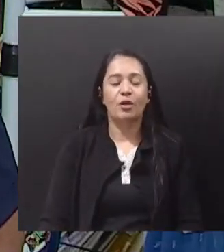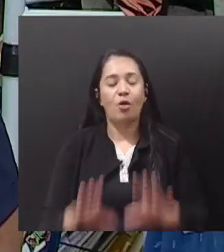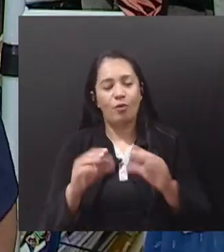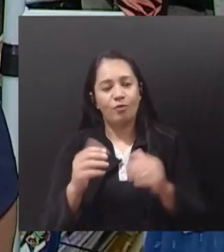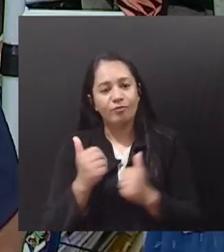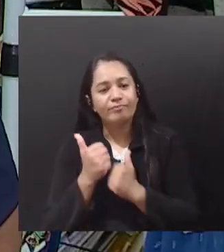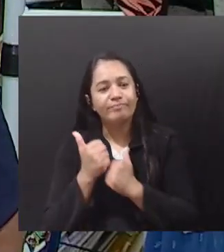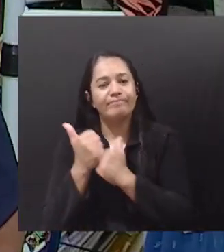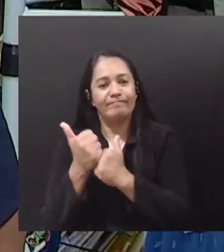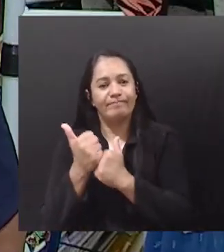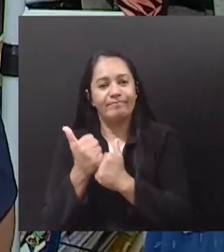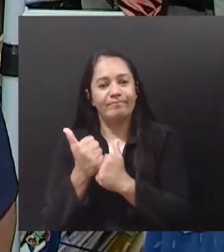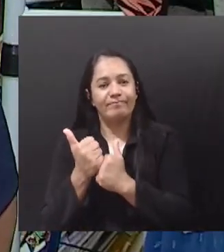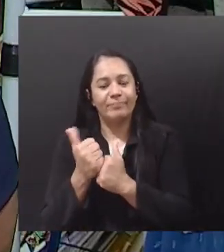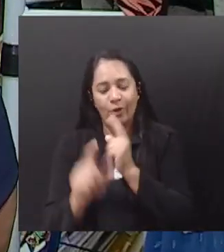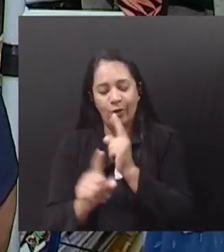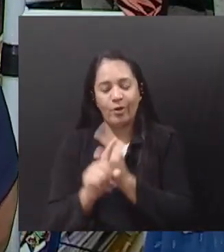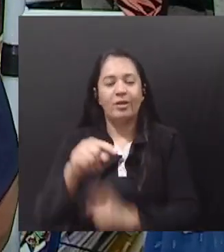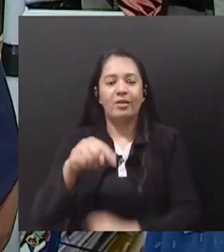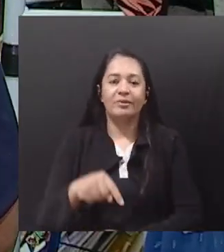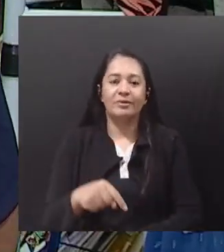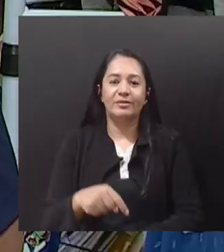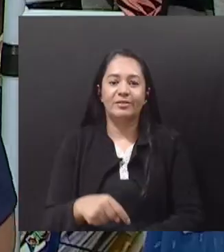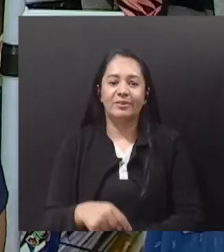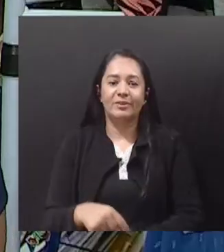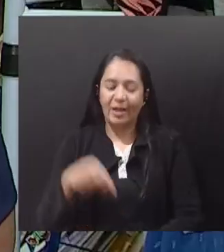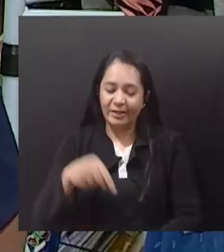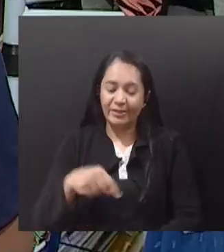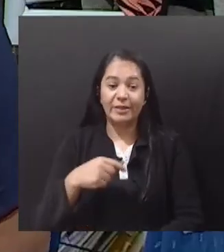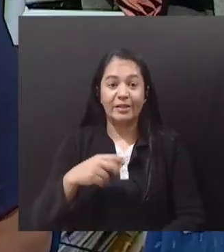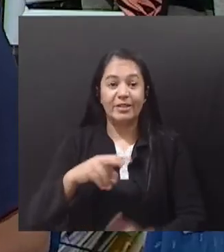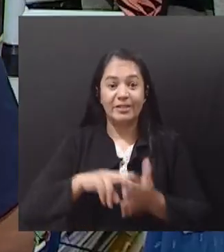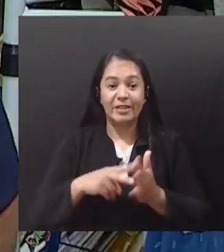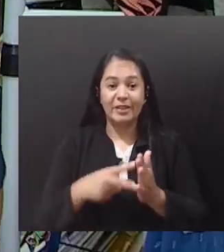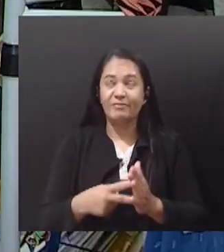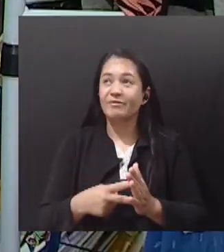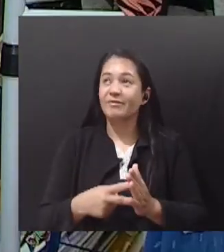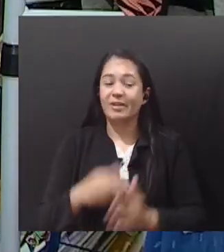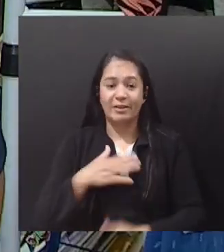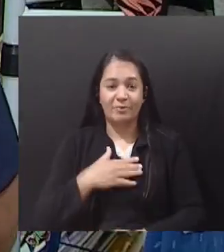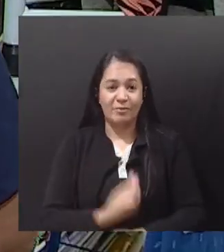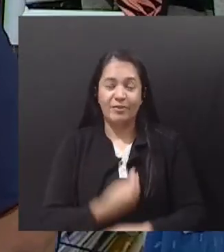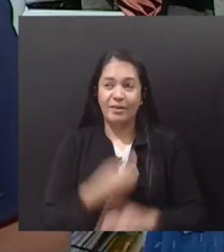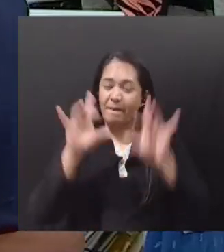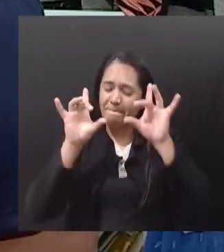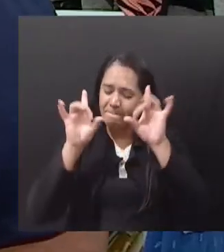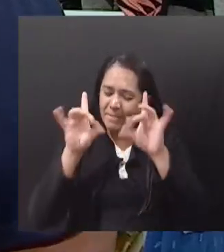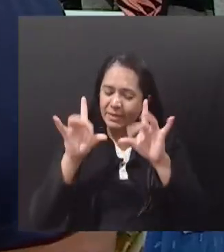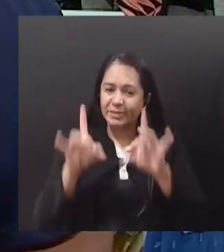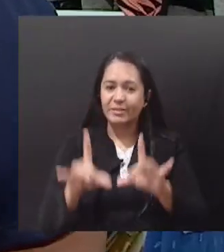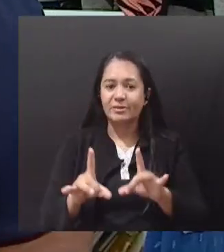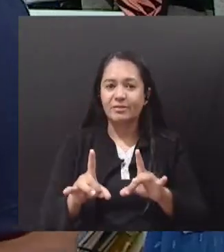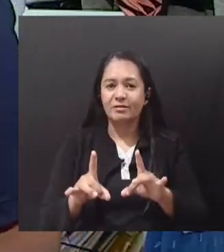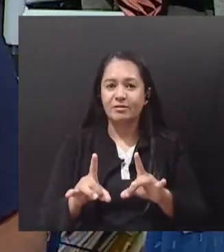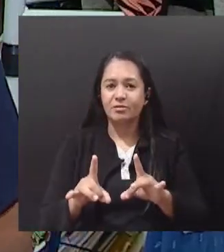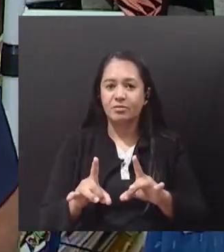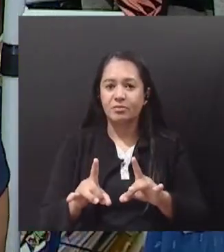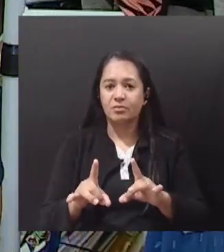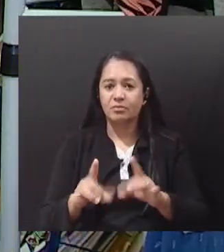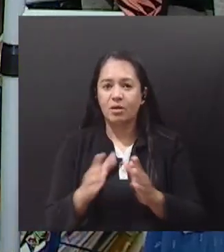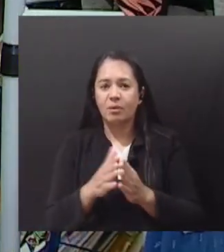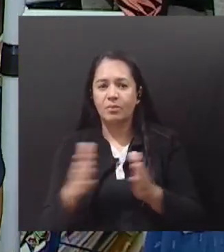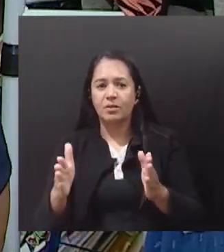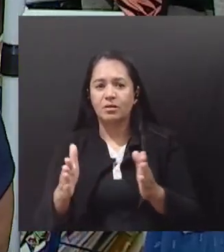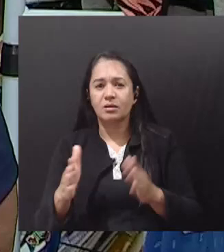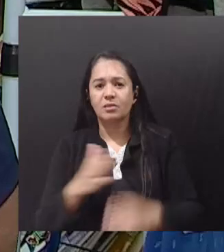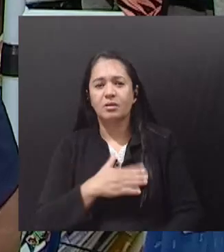então, para mim, aqui para mim é muito especial, porque eu passei assim, muitos períodos da minha vida,